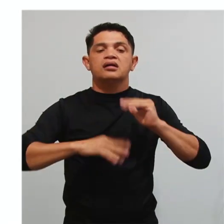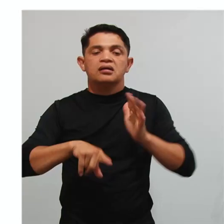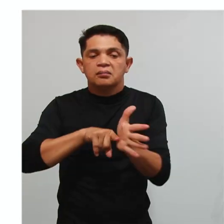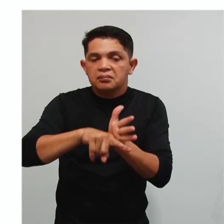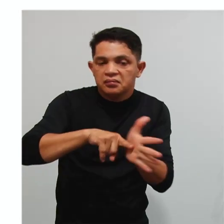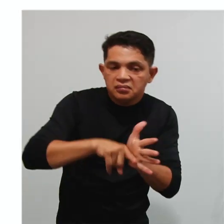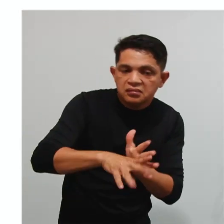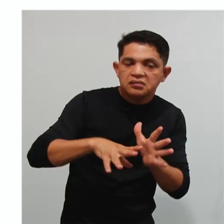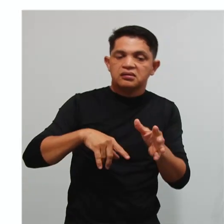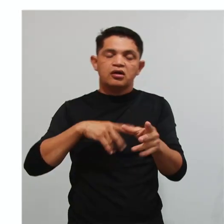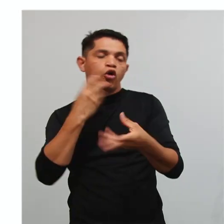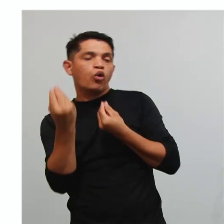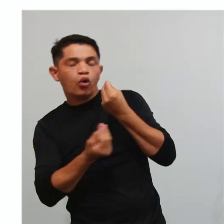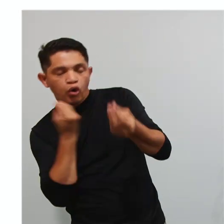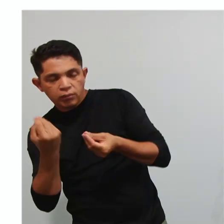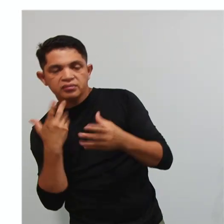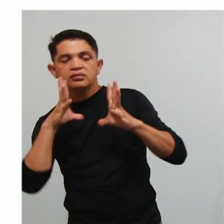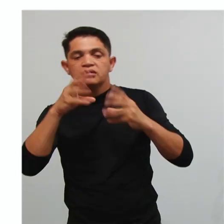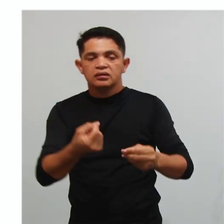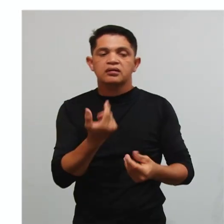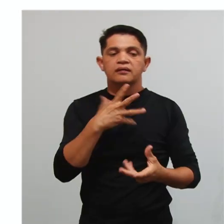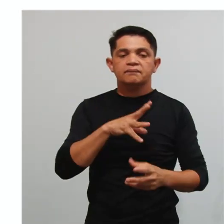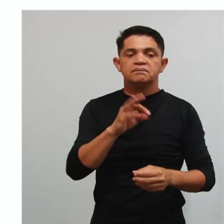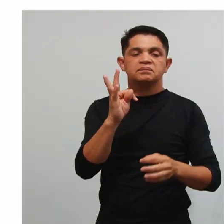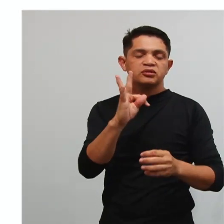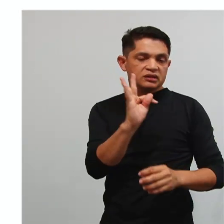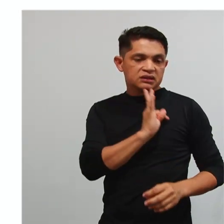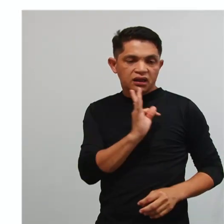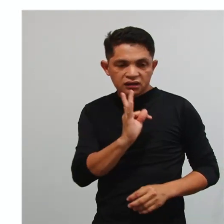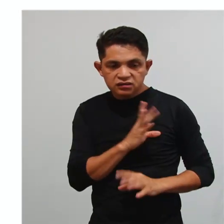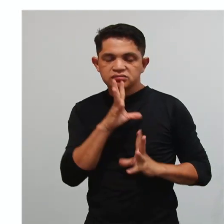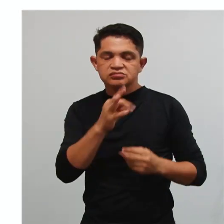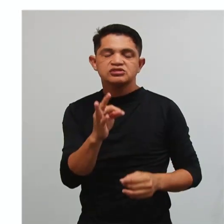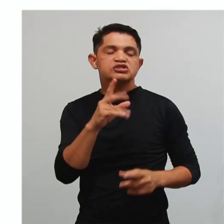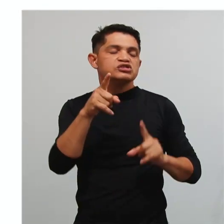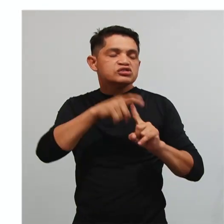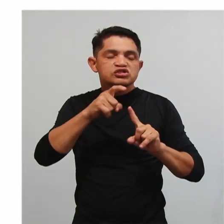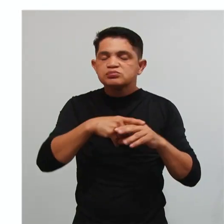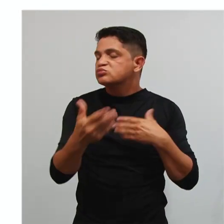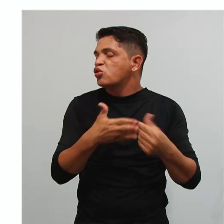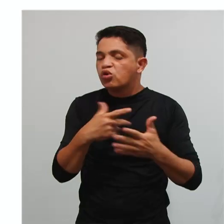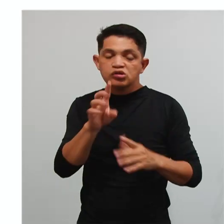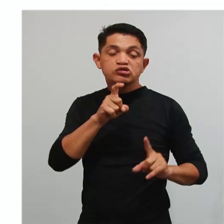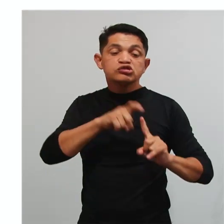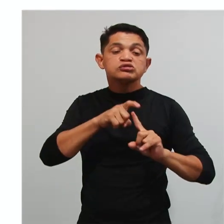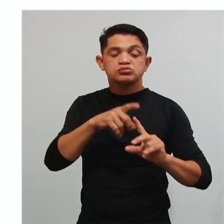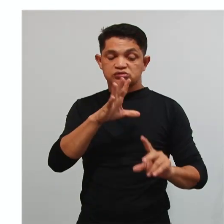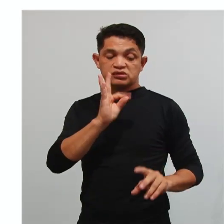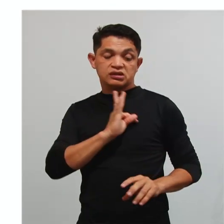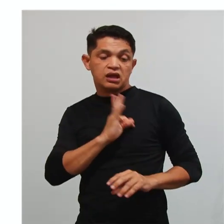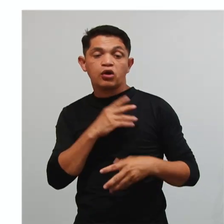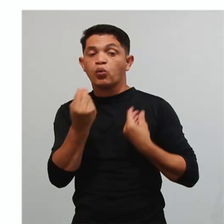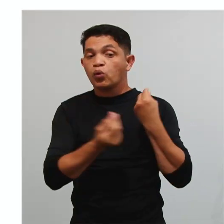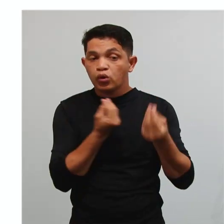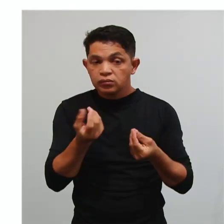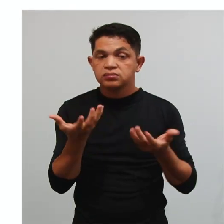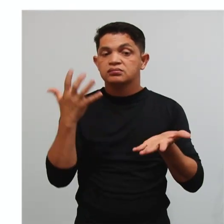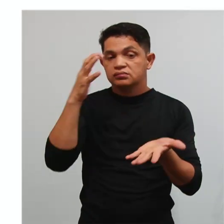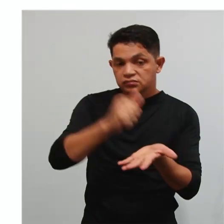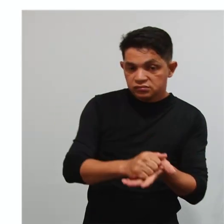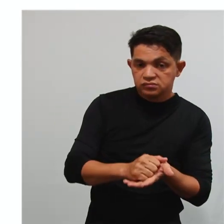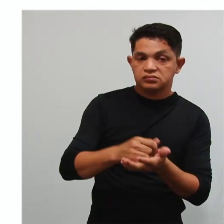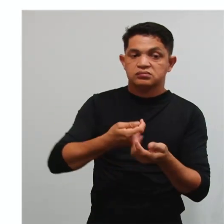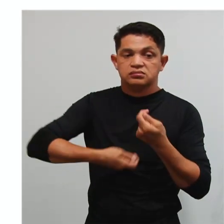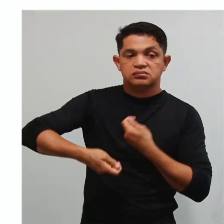pesquisa, investigação, e podem ser de vários tipos: técnico, científico, administrativo, de estágio,